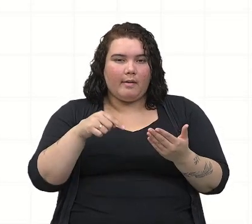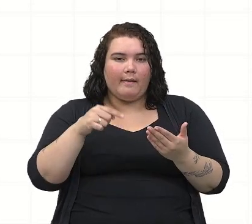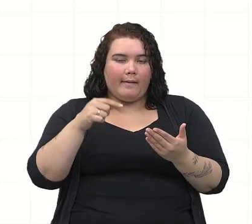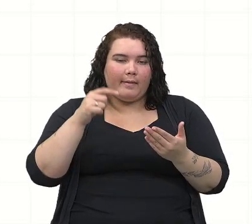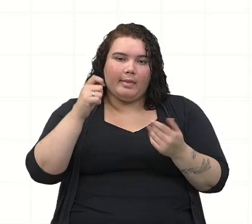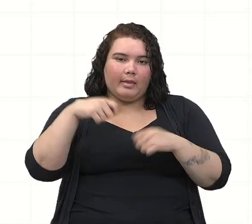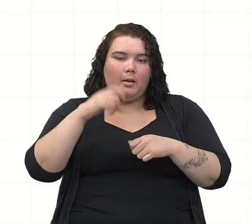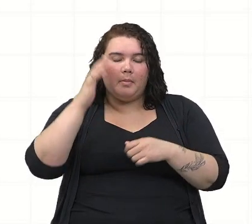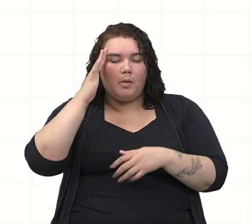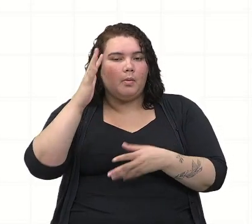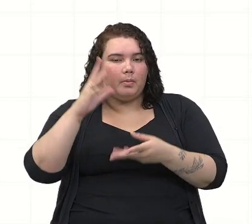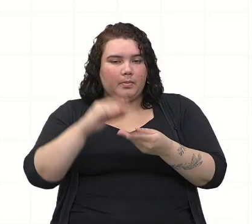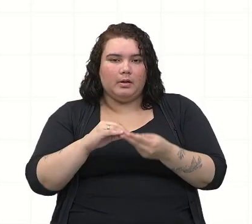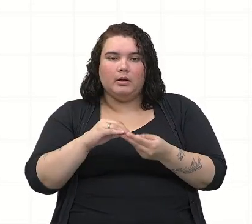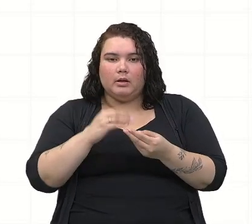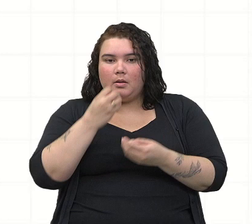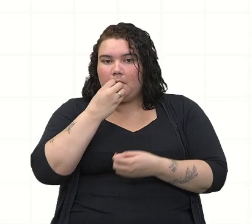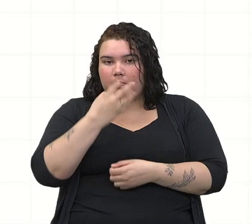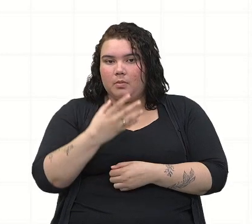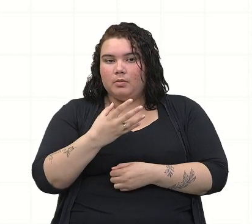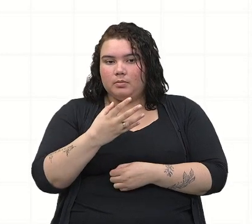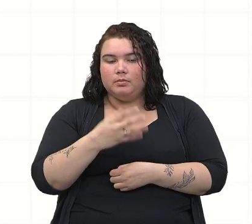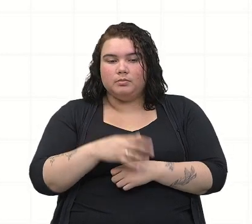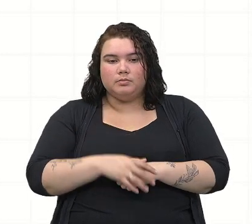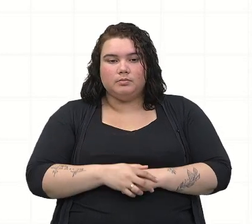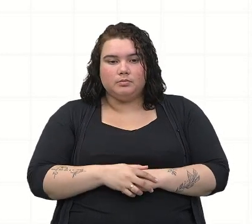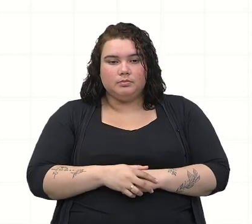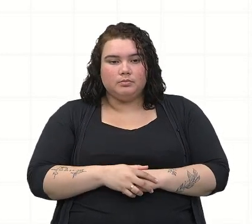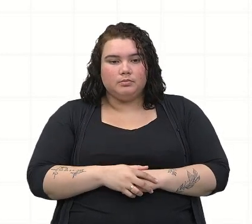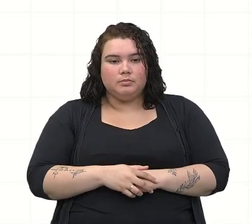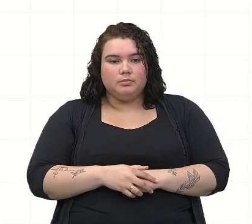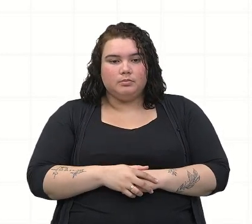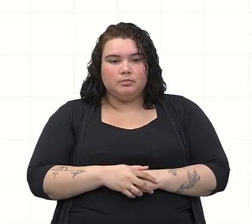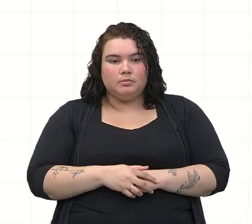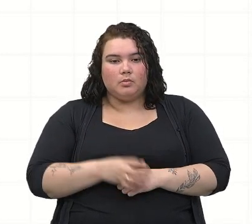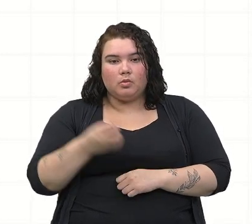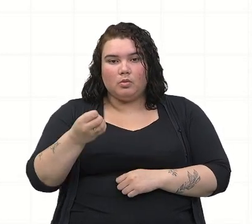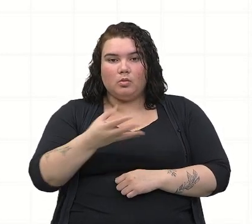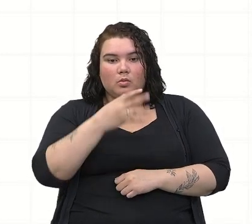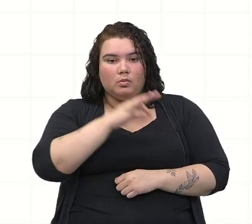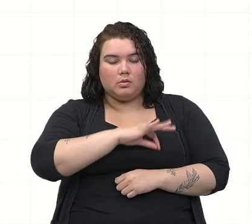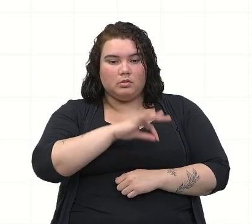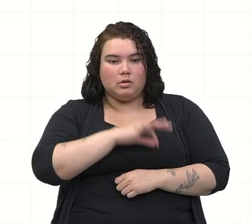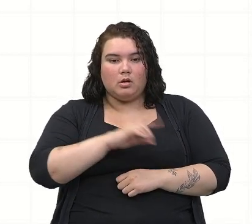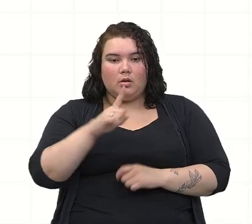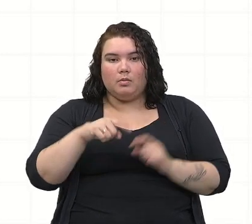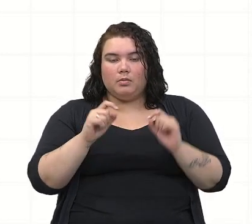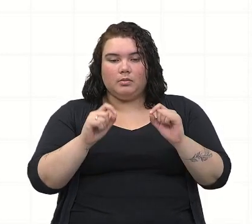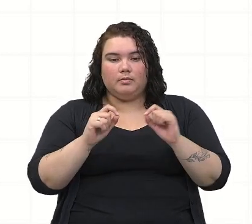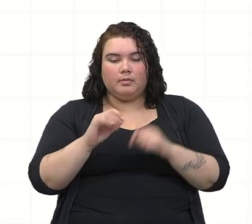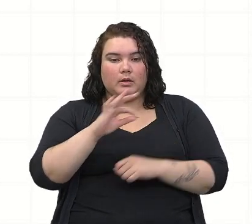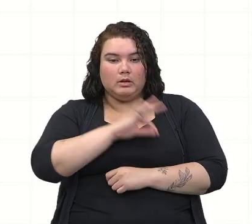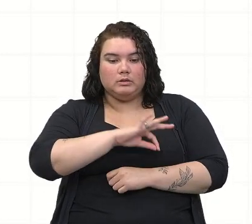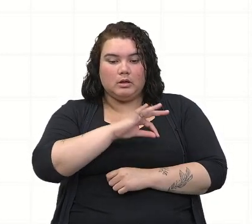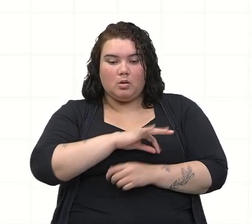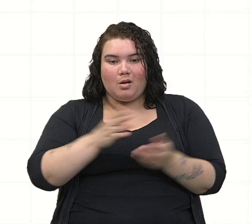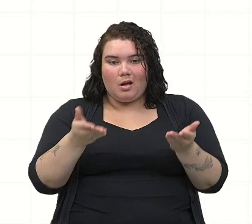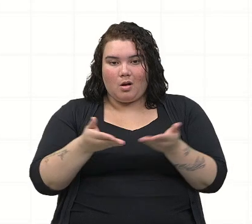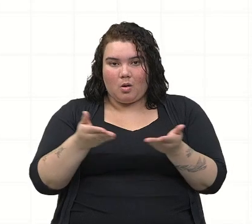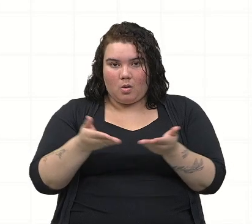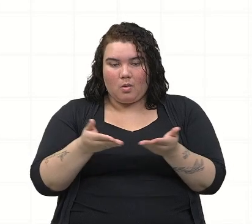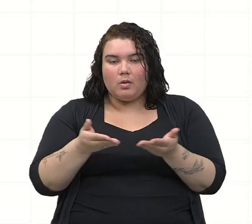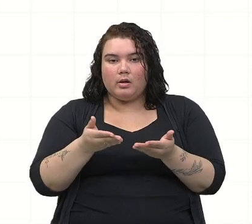que não tem por que ficar assustado. O novo salário vai ser igual ao salário que ele está